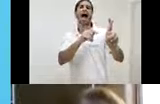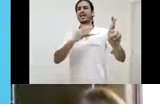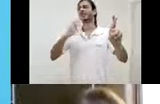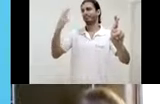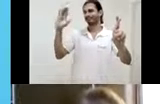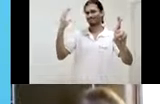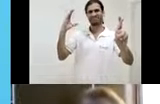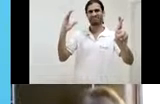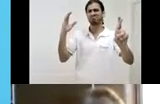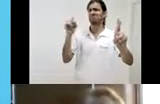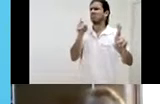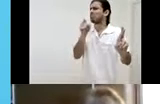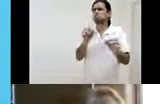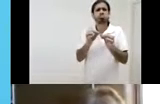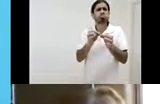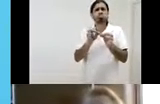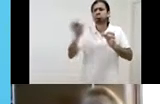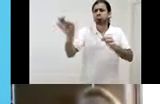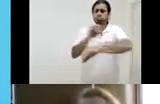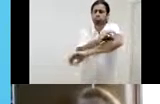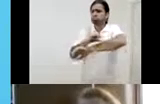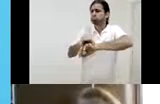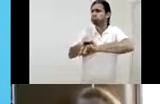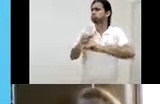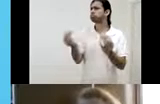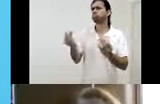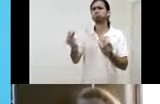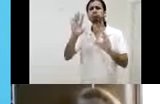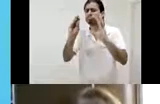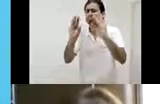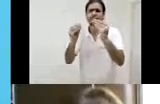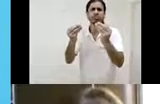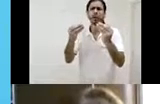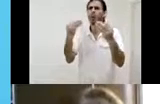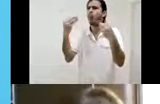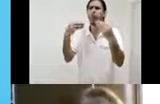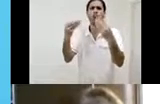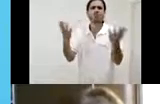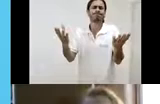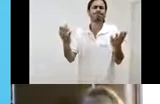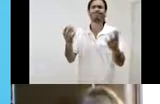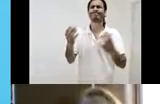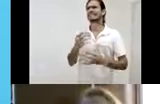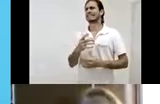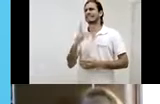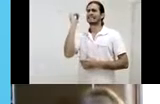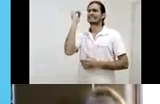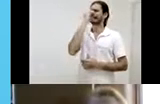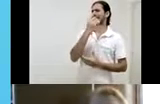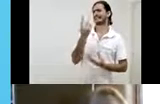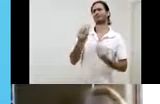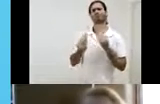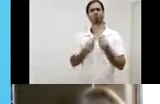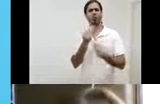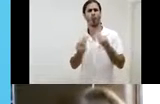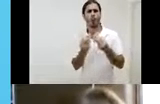mensurável, quer dizer, como você vai mensurar a linguagem humana, os seus sentidos, como você vai mensurar